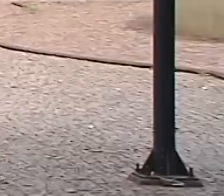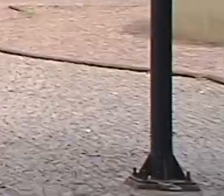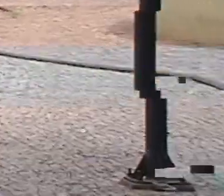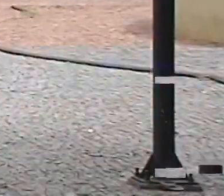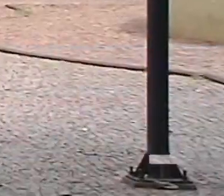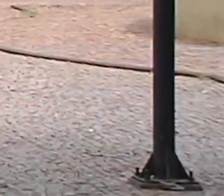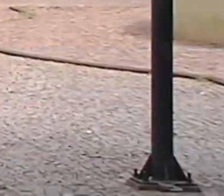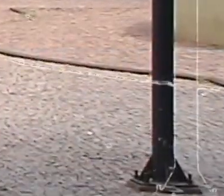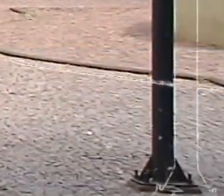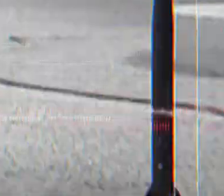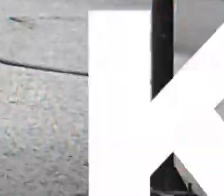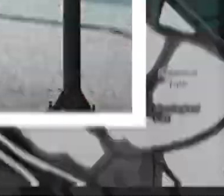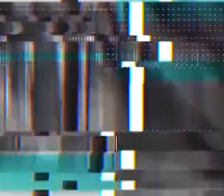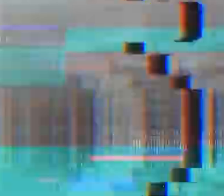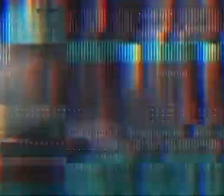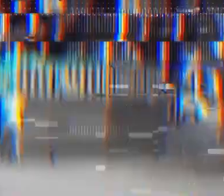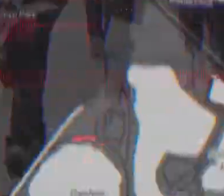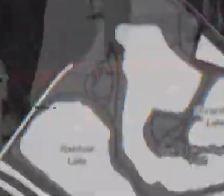nós aqui